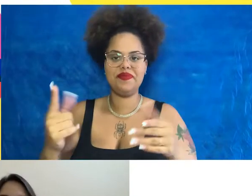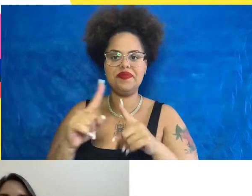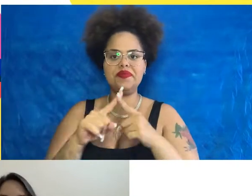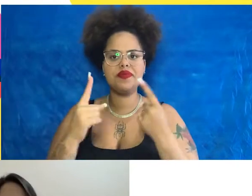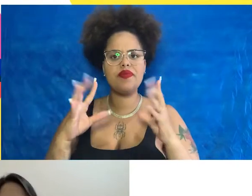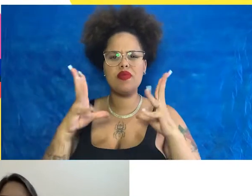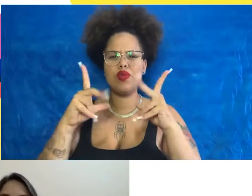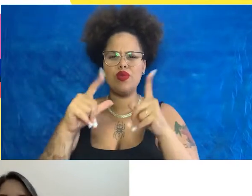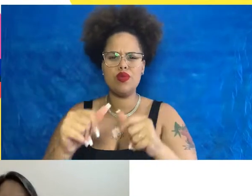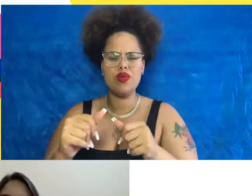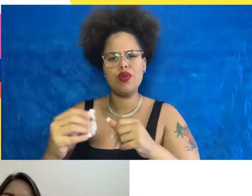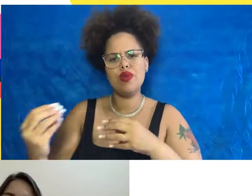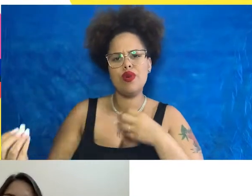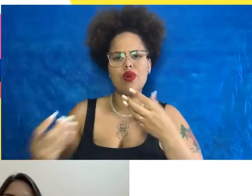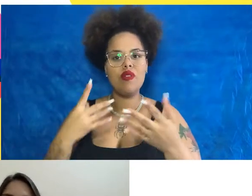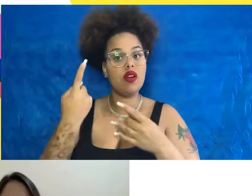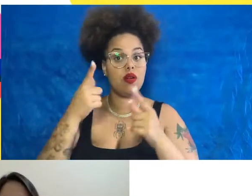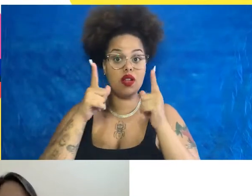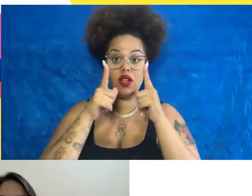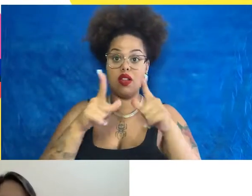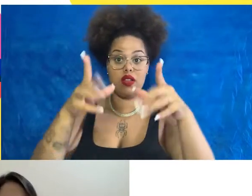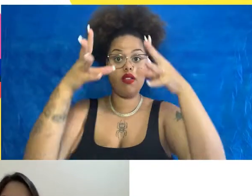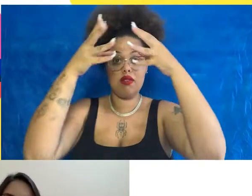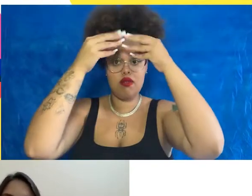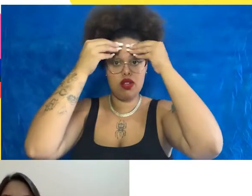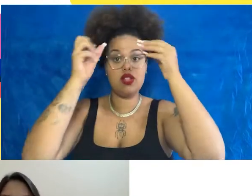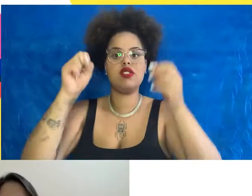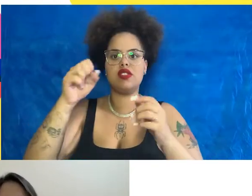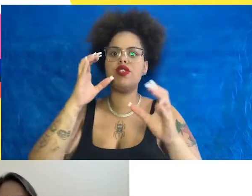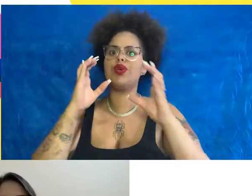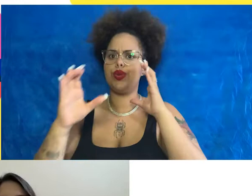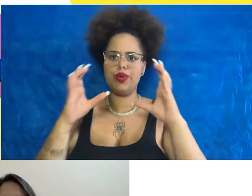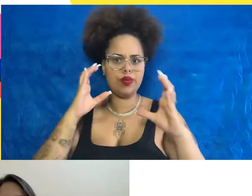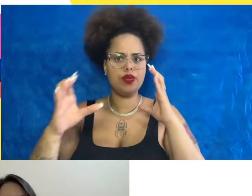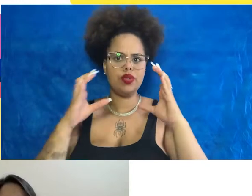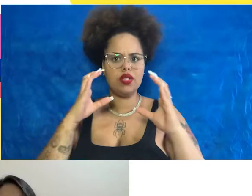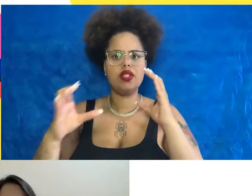tudo isso converge para uma linguagem que sim comunica, né?